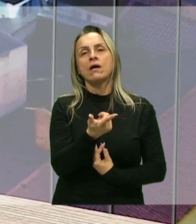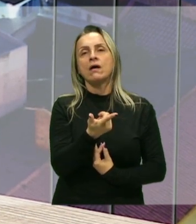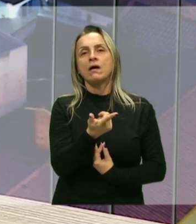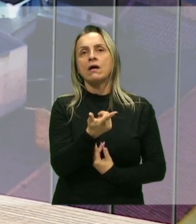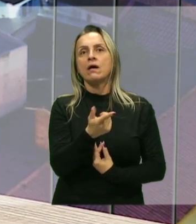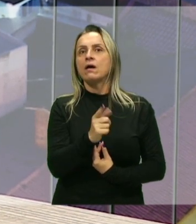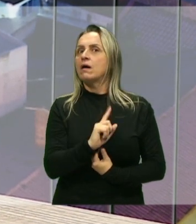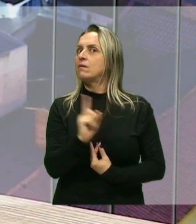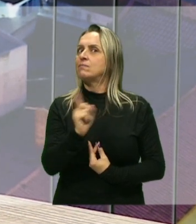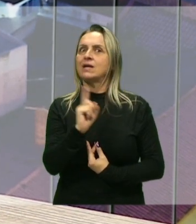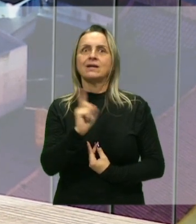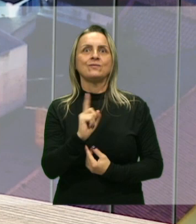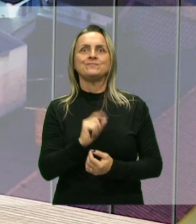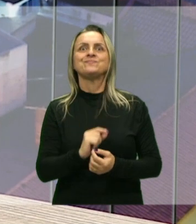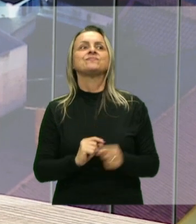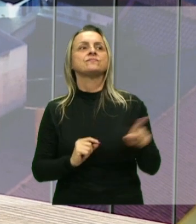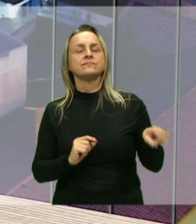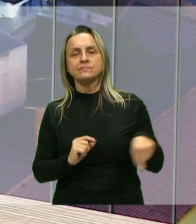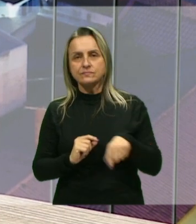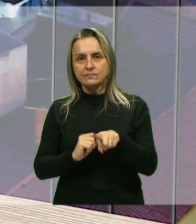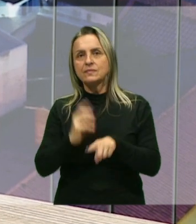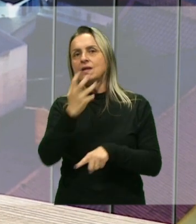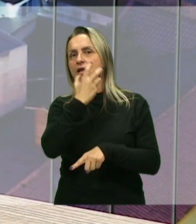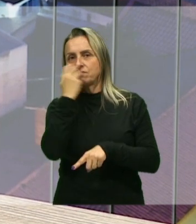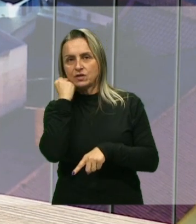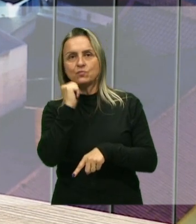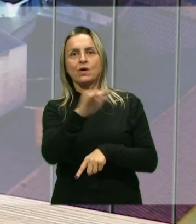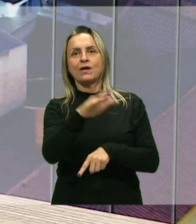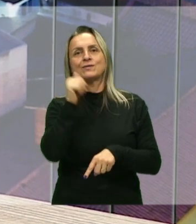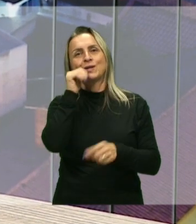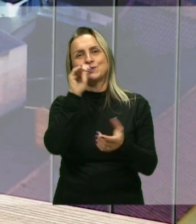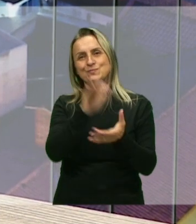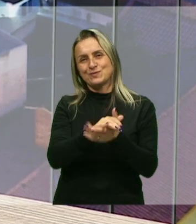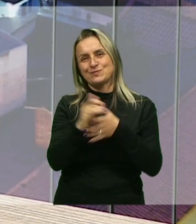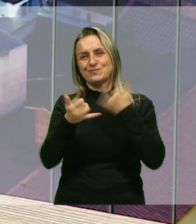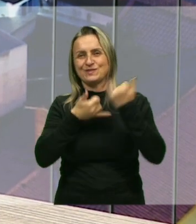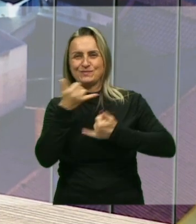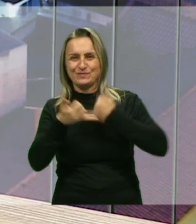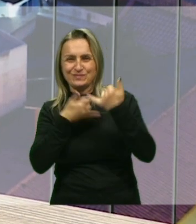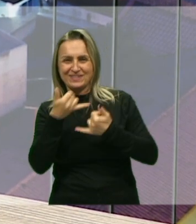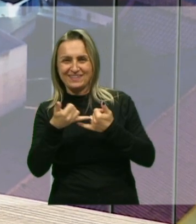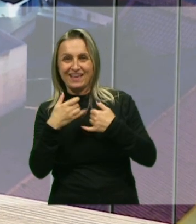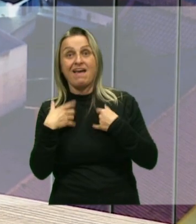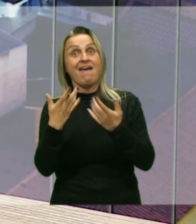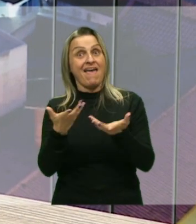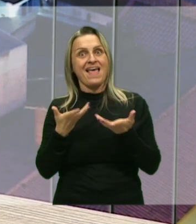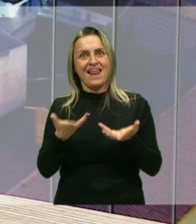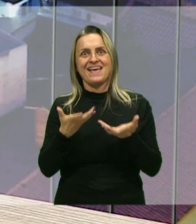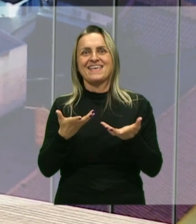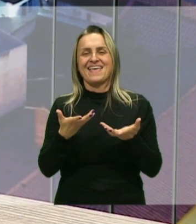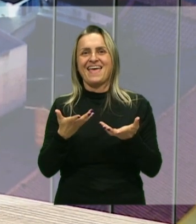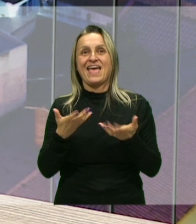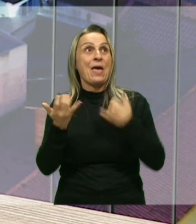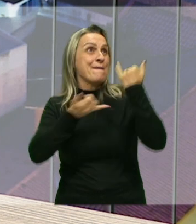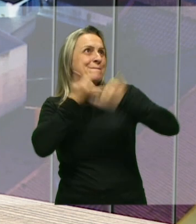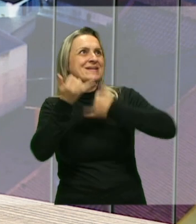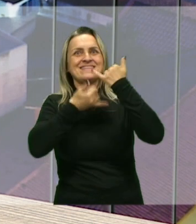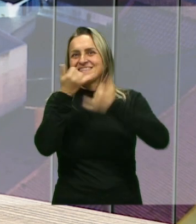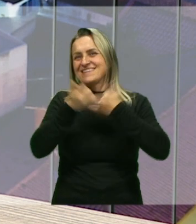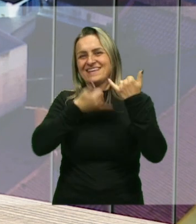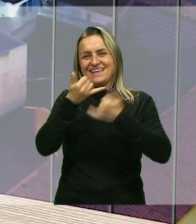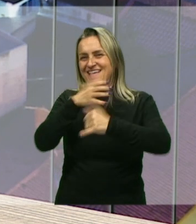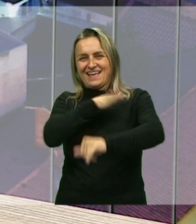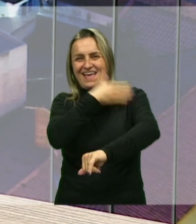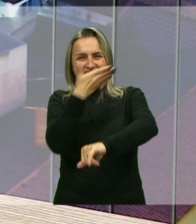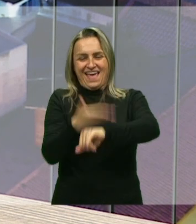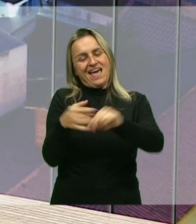Mas é o contrário, ela vai lá, ela vai no quarto, ela chama a minha esposa para brincar, ela quer tirar mais o estresse dela, que ela sabe, hoje eu não brinquei contigo, então